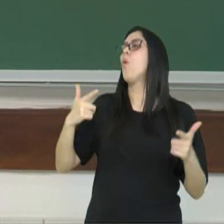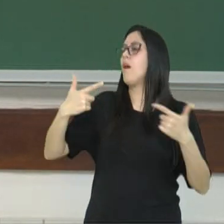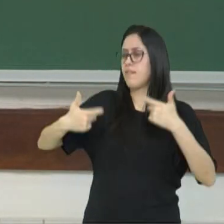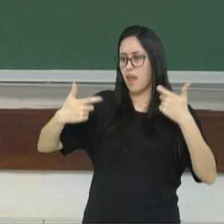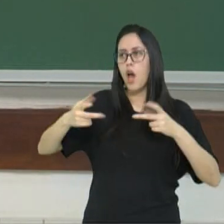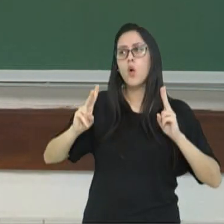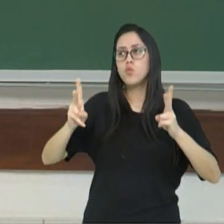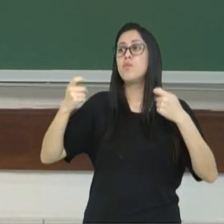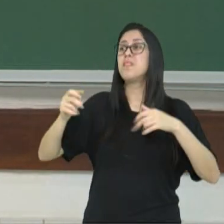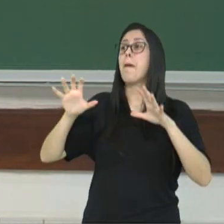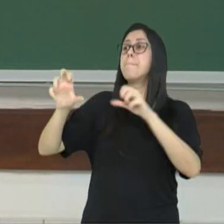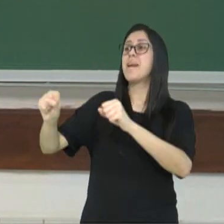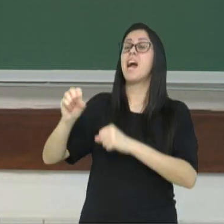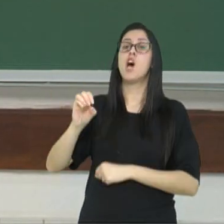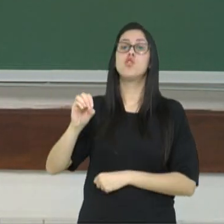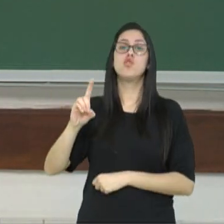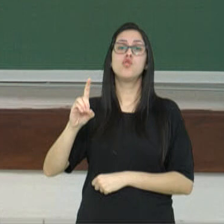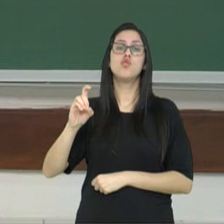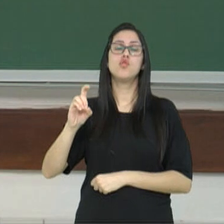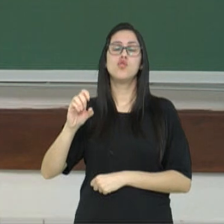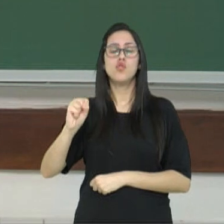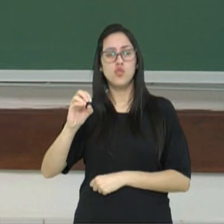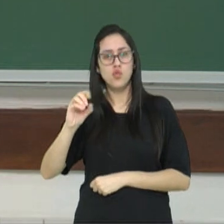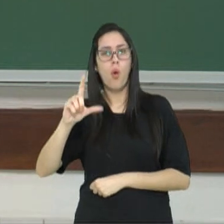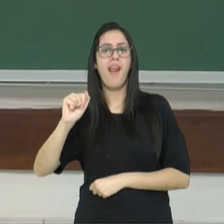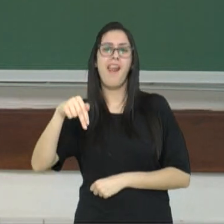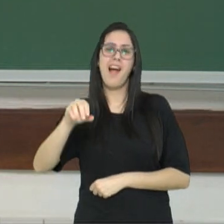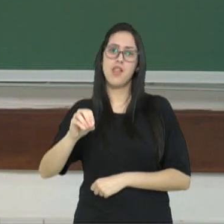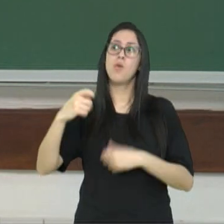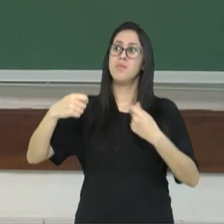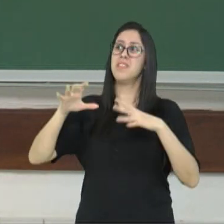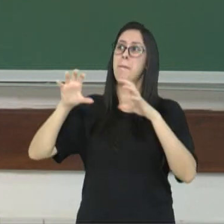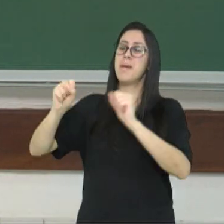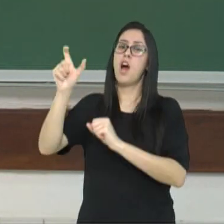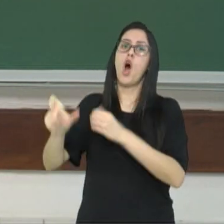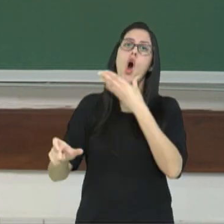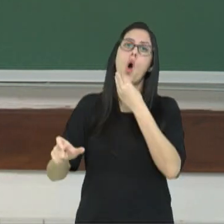que nessa condição havia fugido para o interior do território paraguaio.